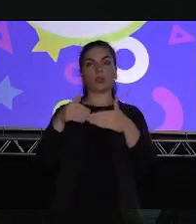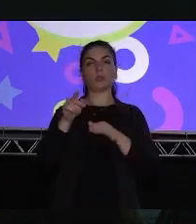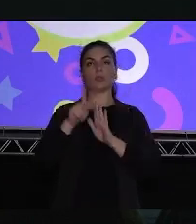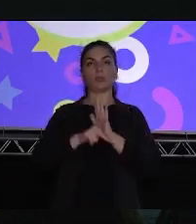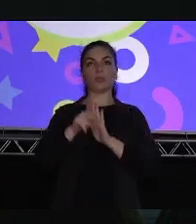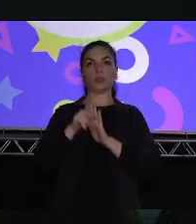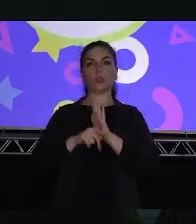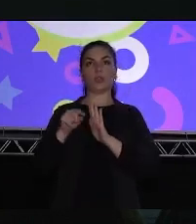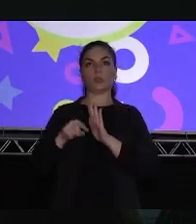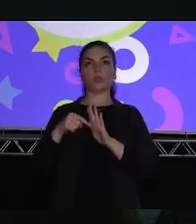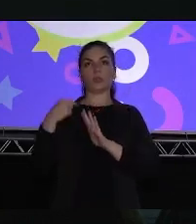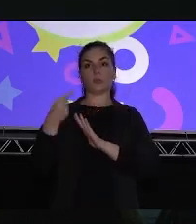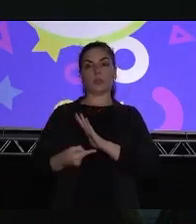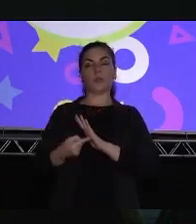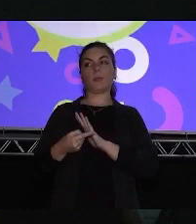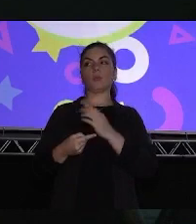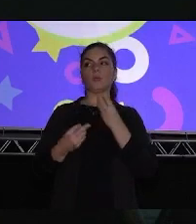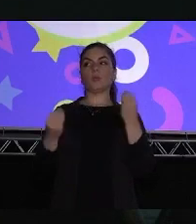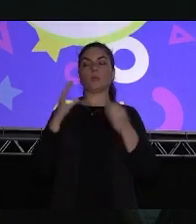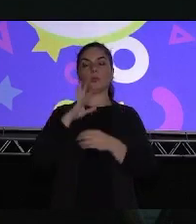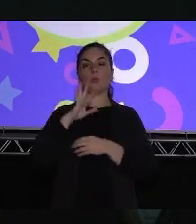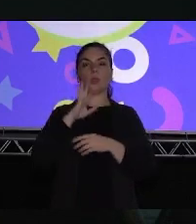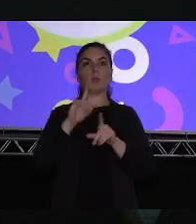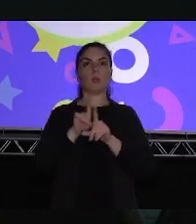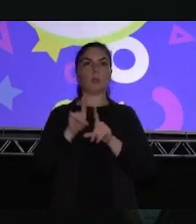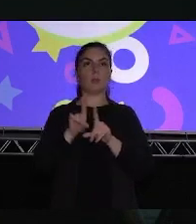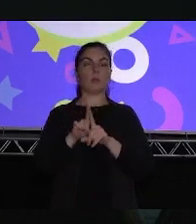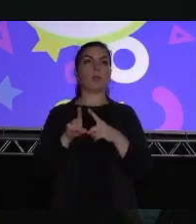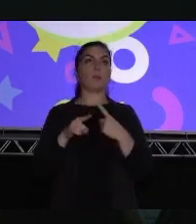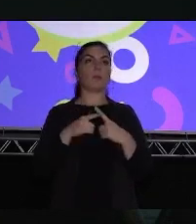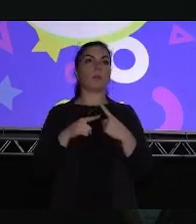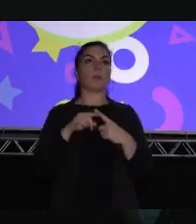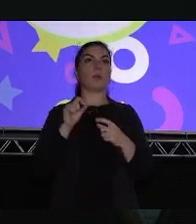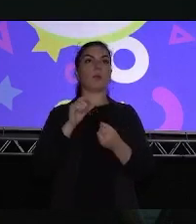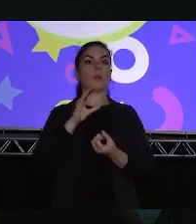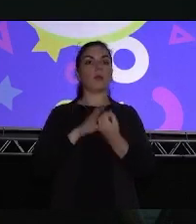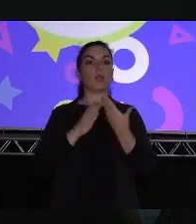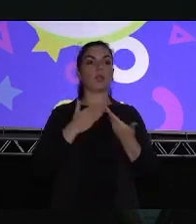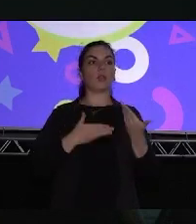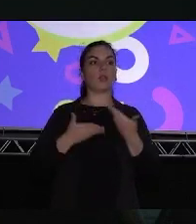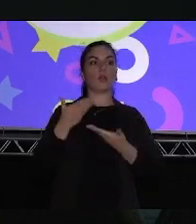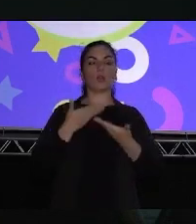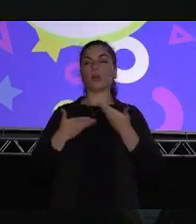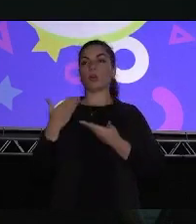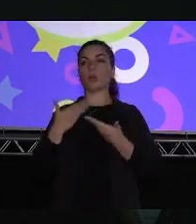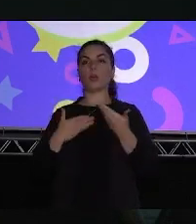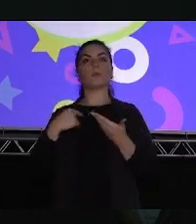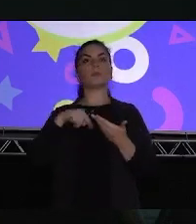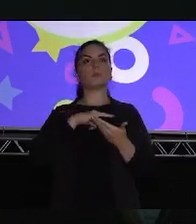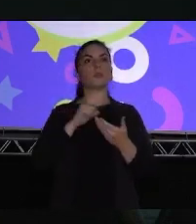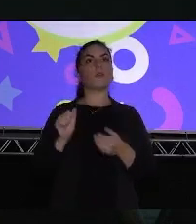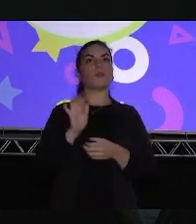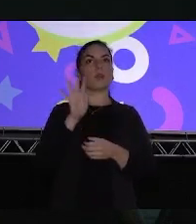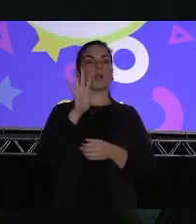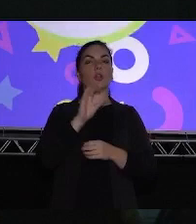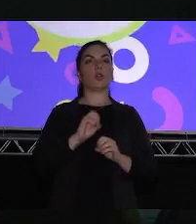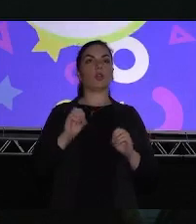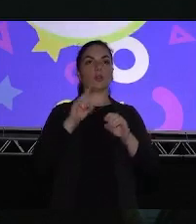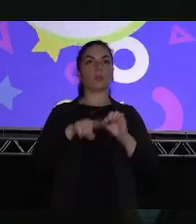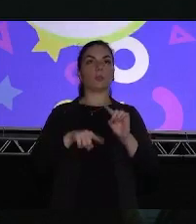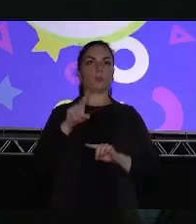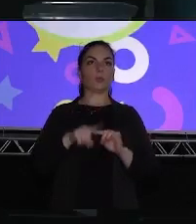né? Isso foi depois da concepção, e isso foi muito legal também, porque criou trocas entre as pessoas e adicionou um valor gigantesco para esses